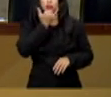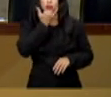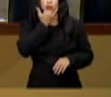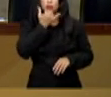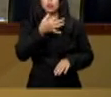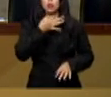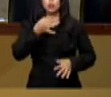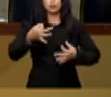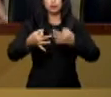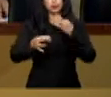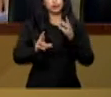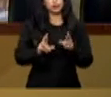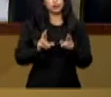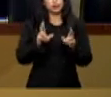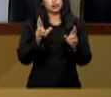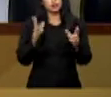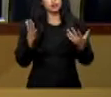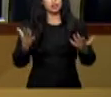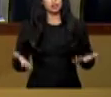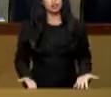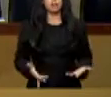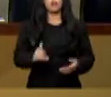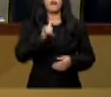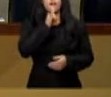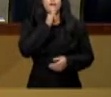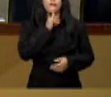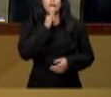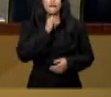em contrário, em razão desse exemplo,